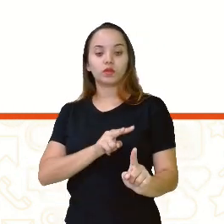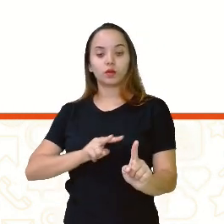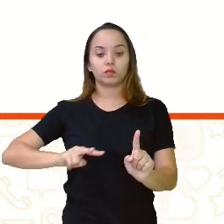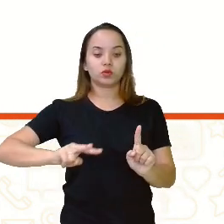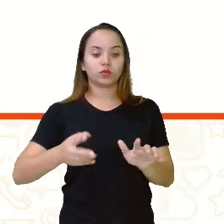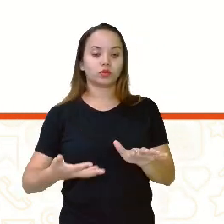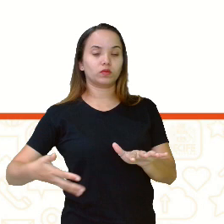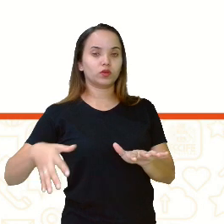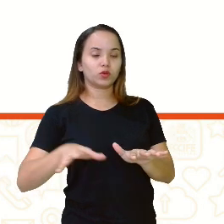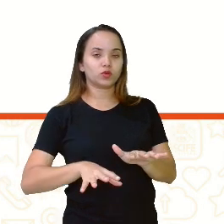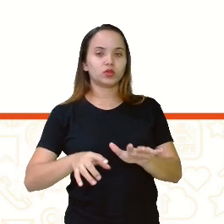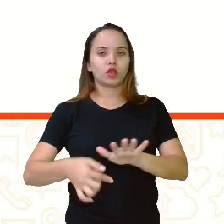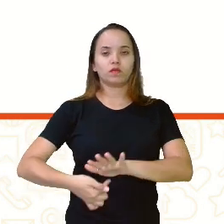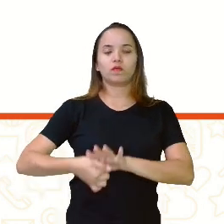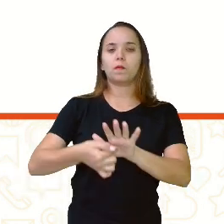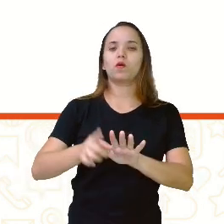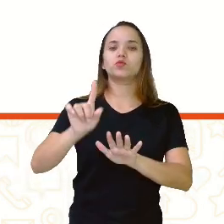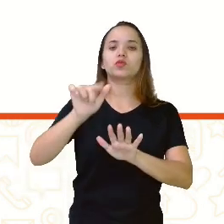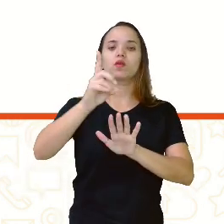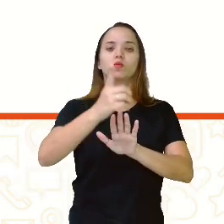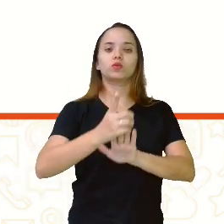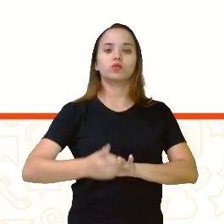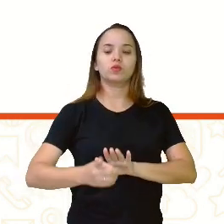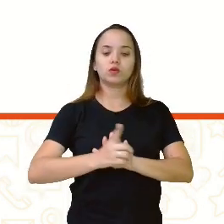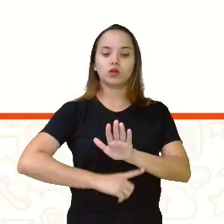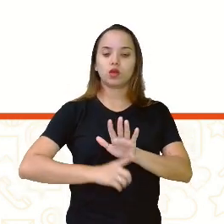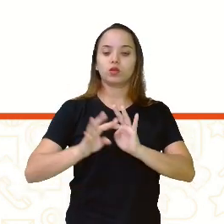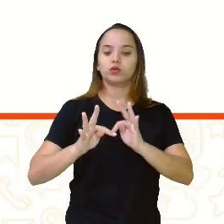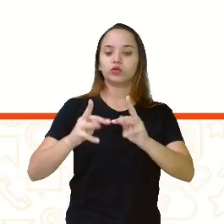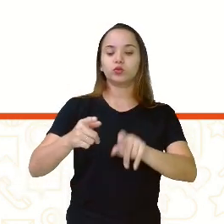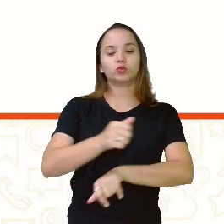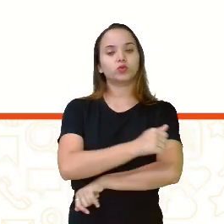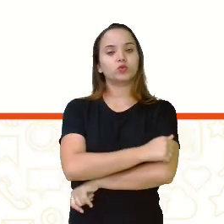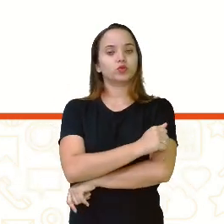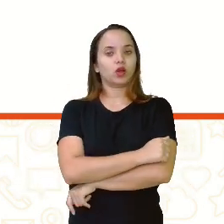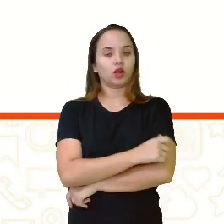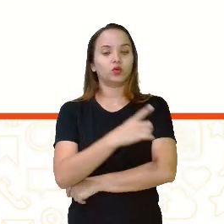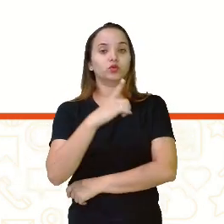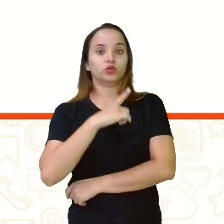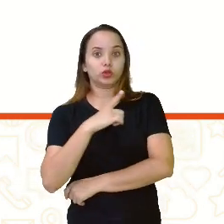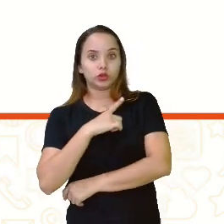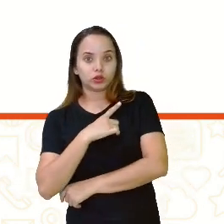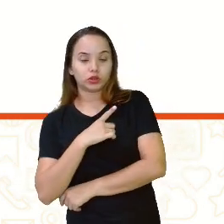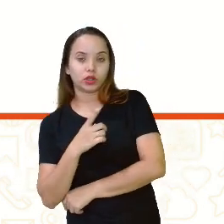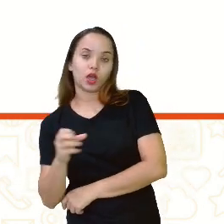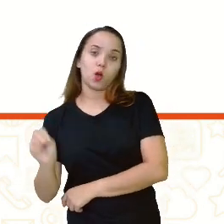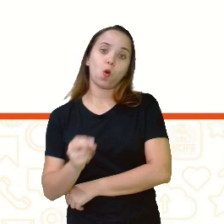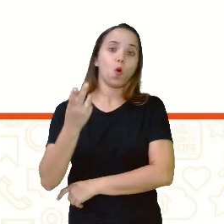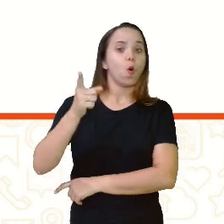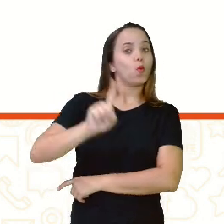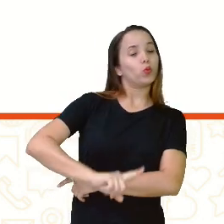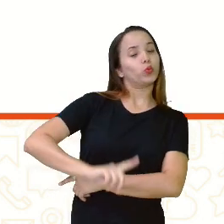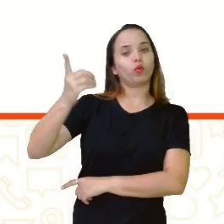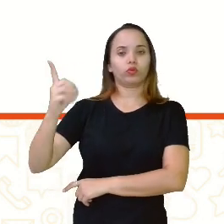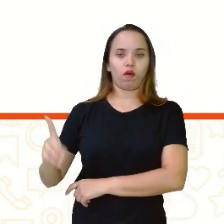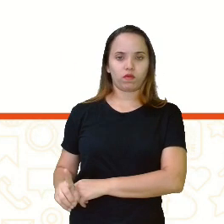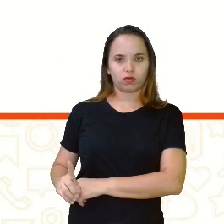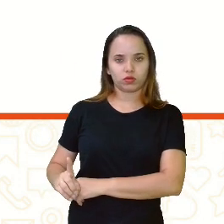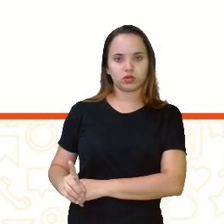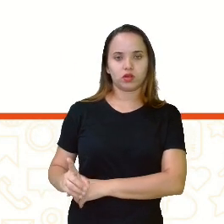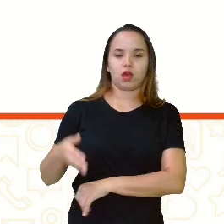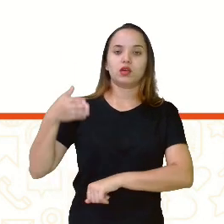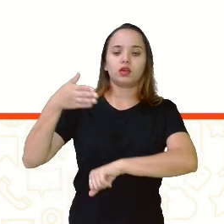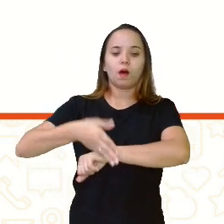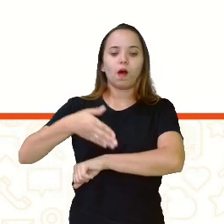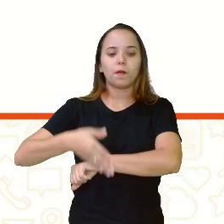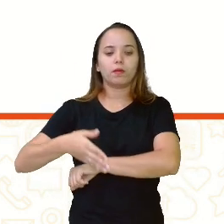inclusiva indica o direito de todos os estudantes com e sem deficiência acessarem ao